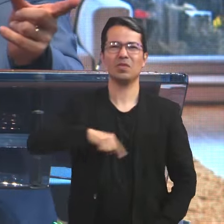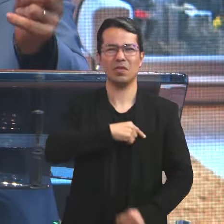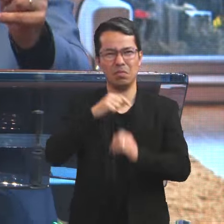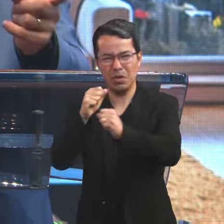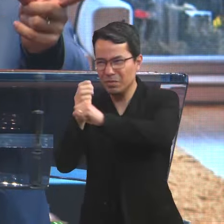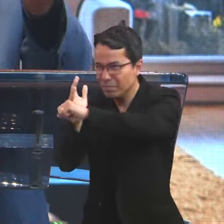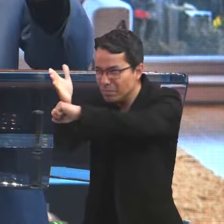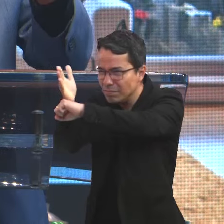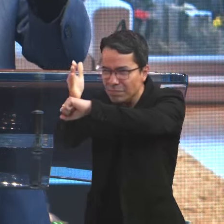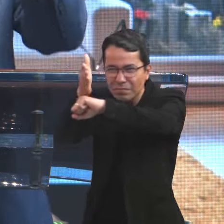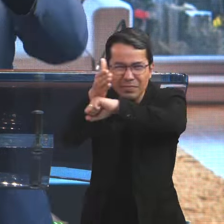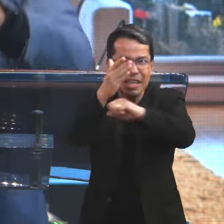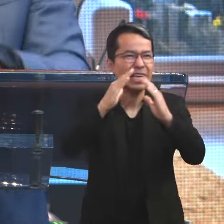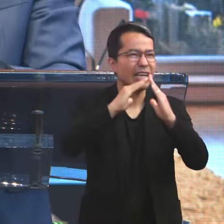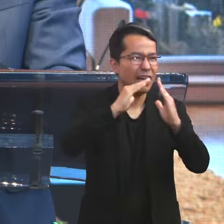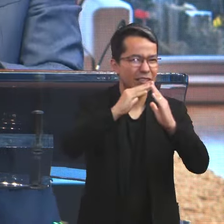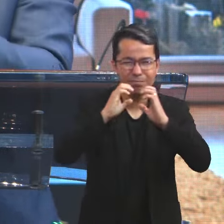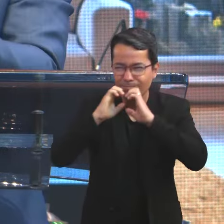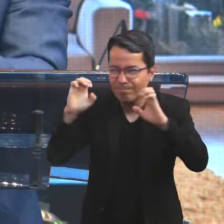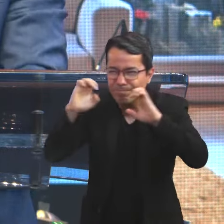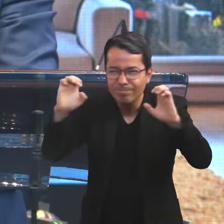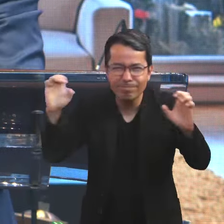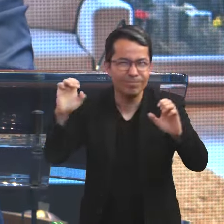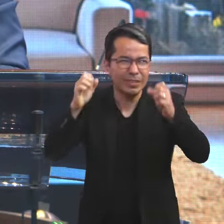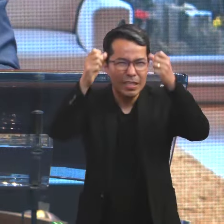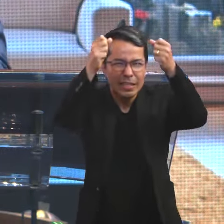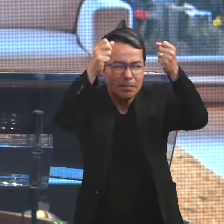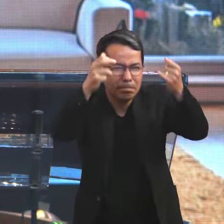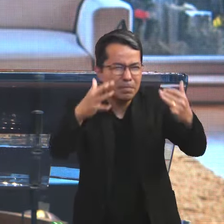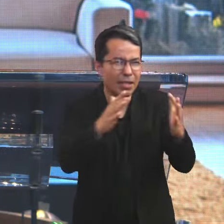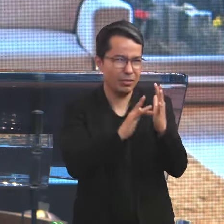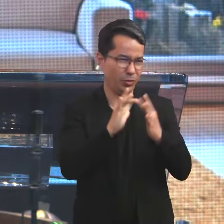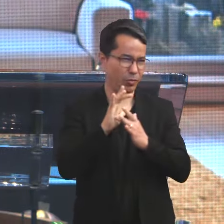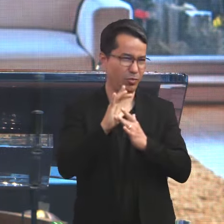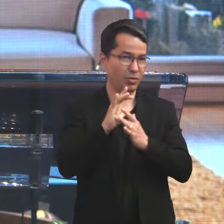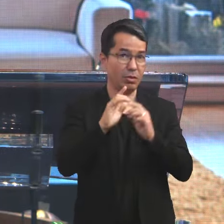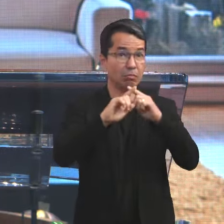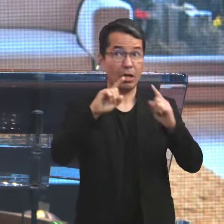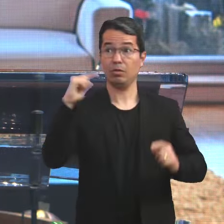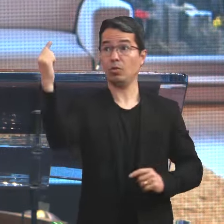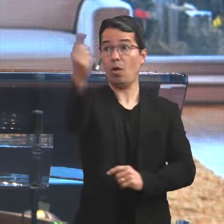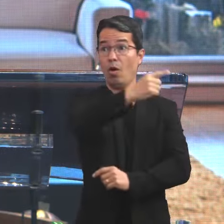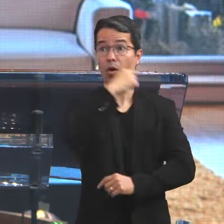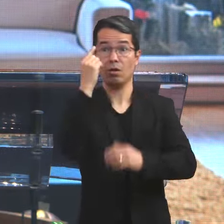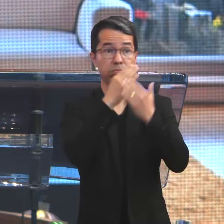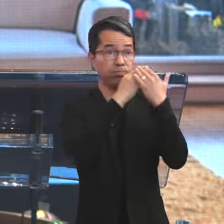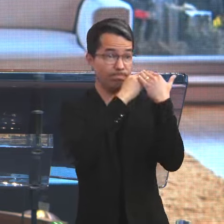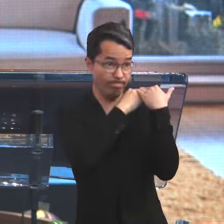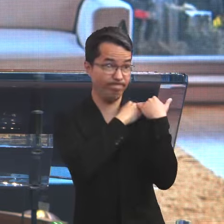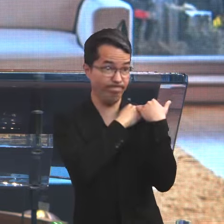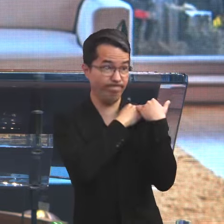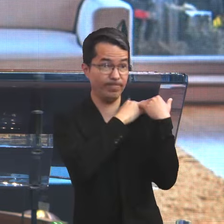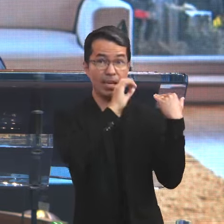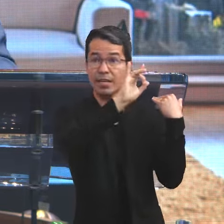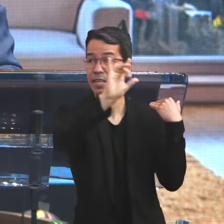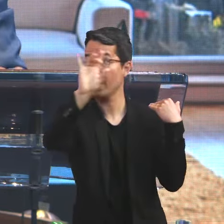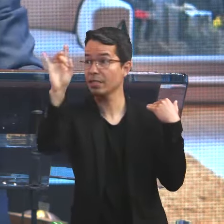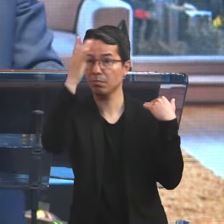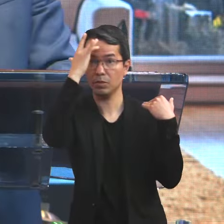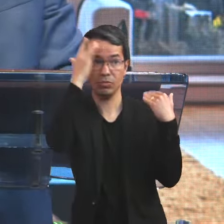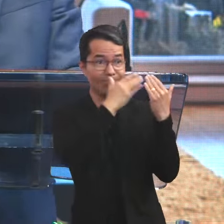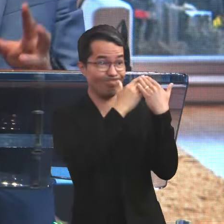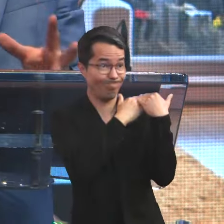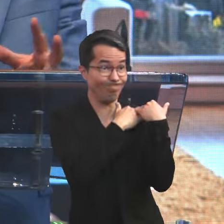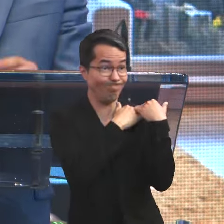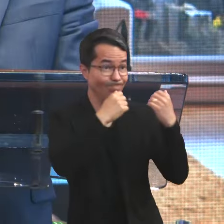creio que nós vamos fazer isso se cada um entender o seu papel no reino a gente pode muito mais eu acredito numa